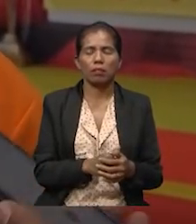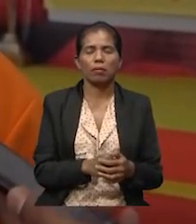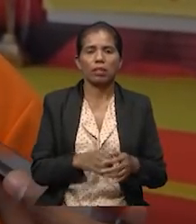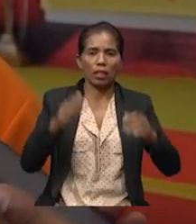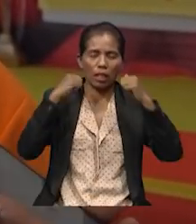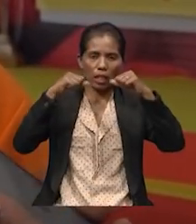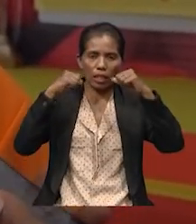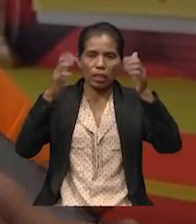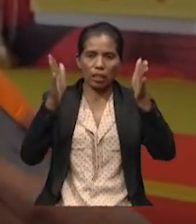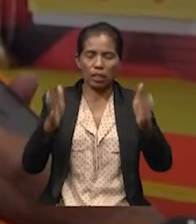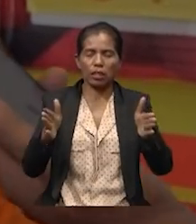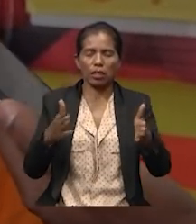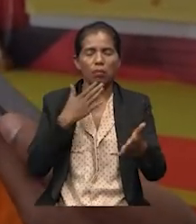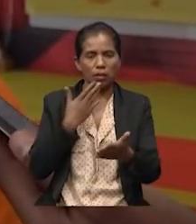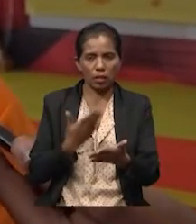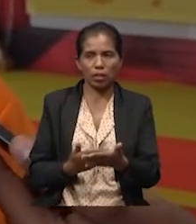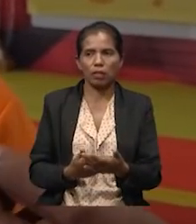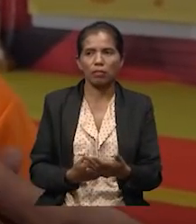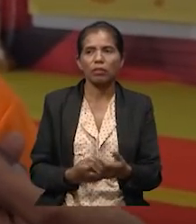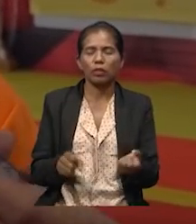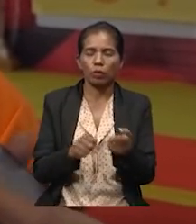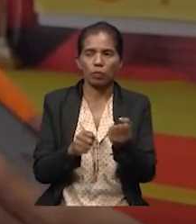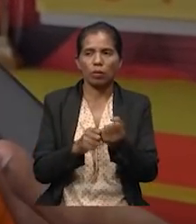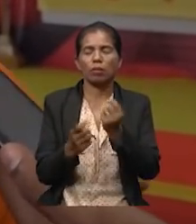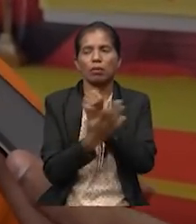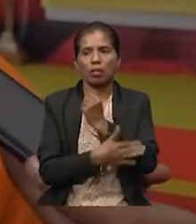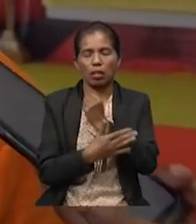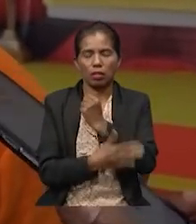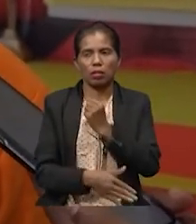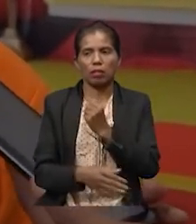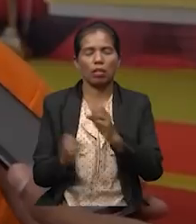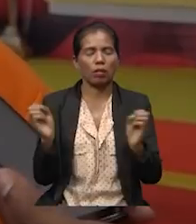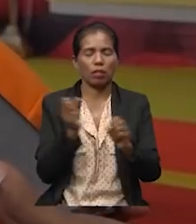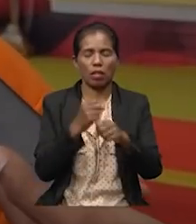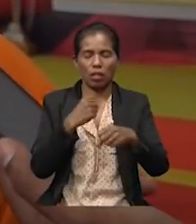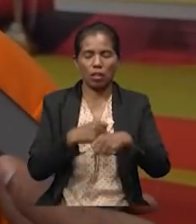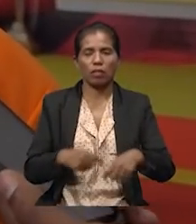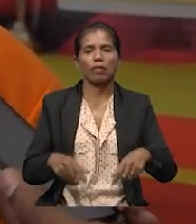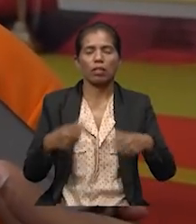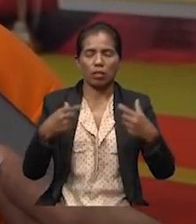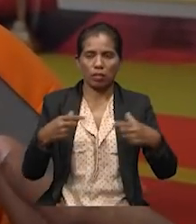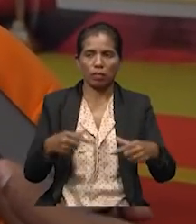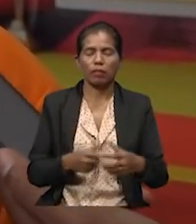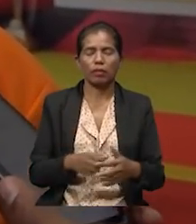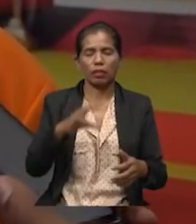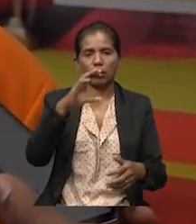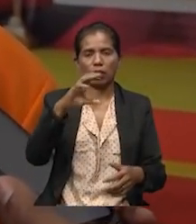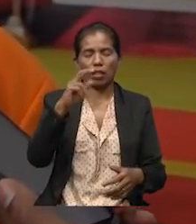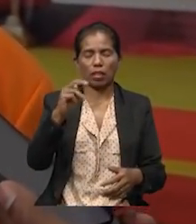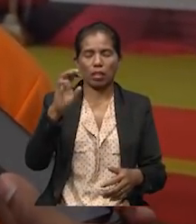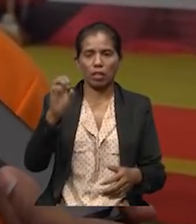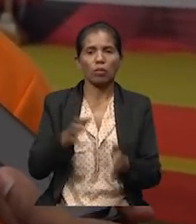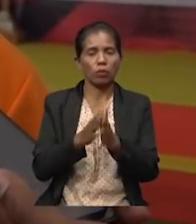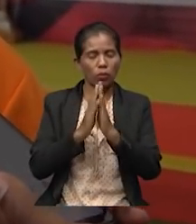sira dia klu sai artista ne be dia e contribui ba na sa mas la os provoca vali situação ne para sen emos su ba artista sira